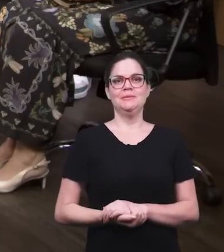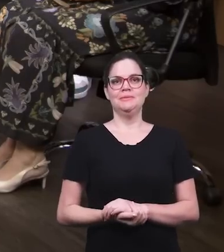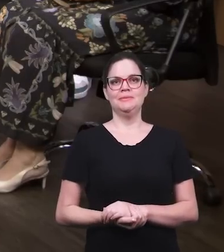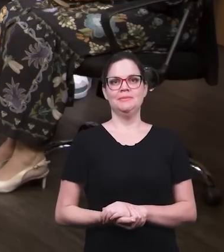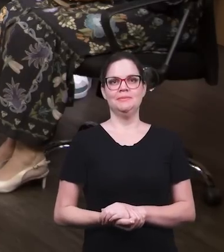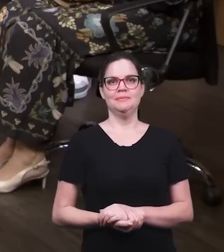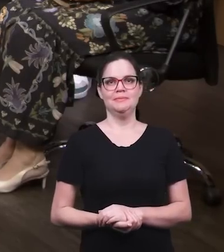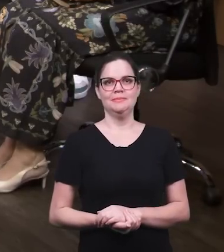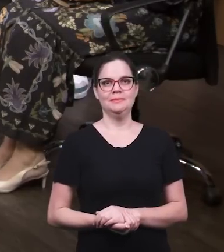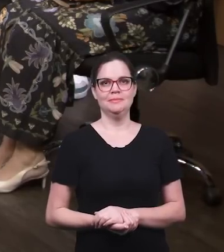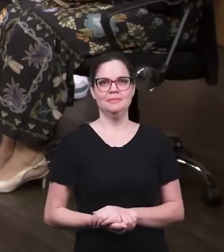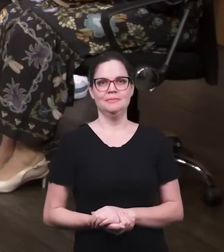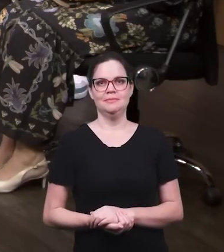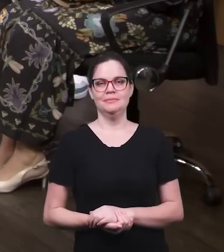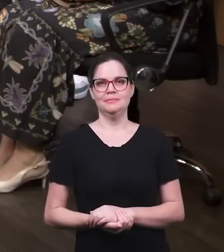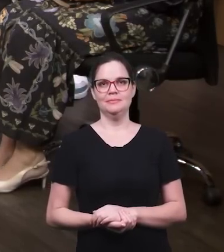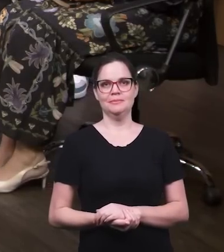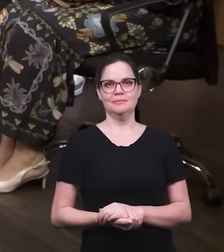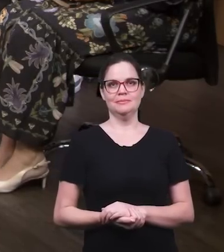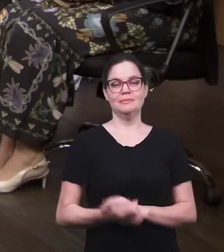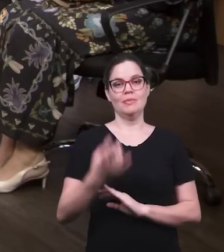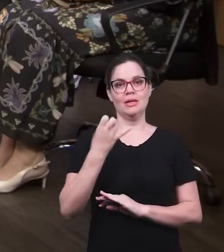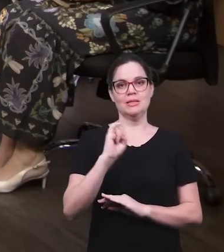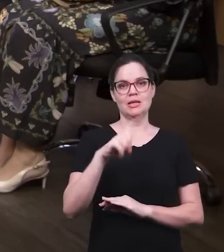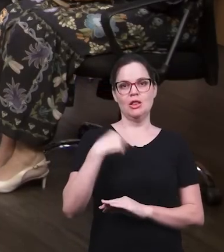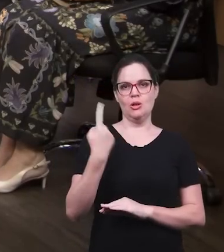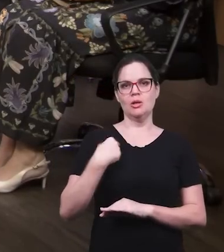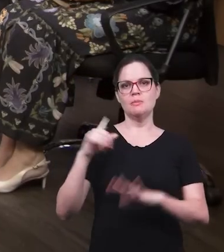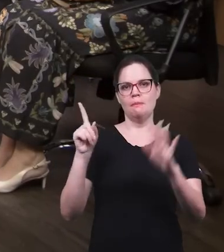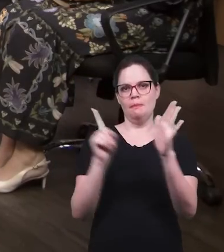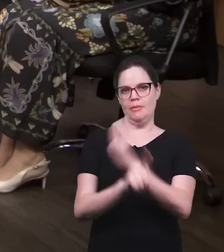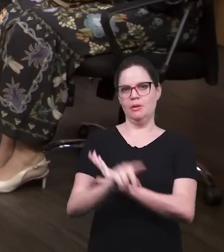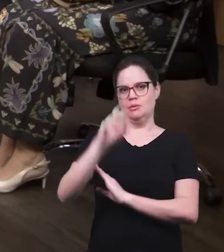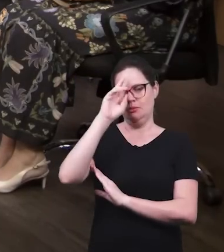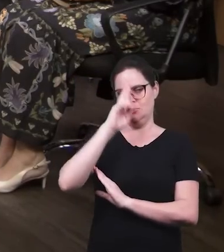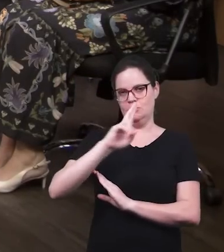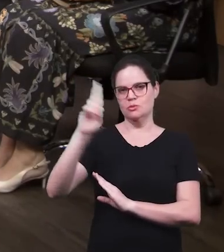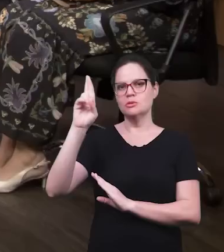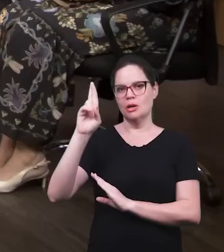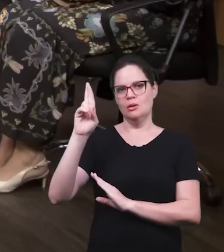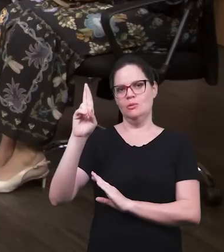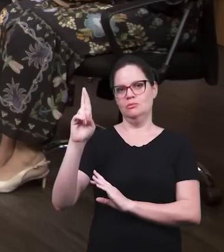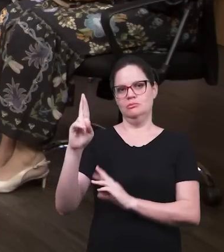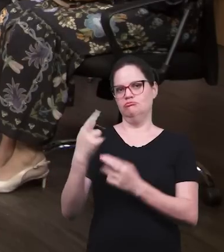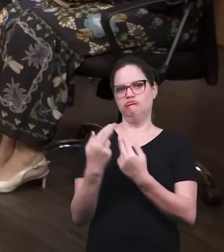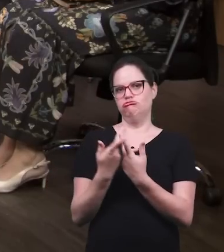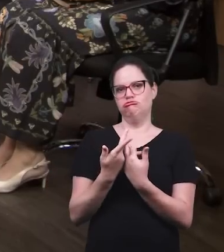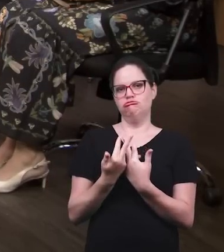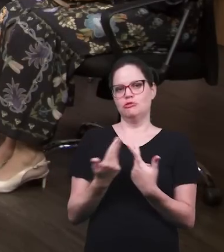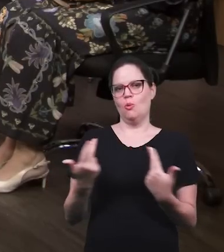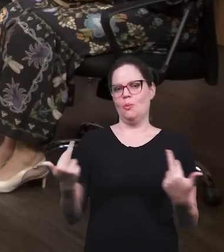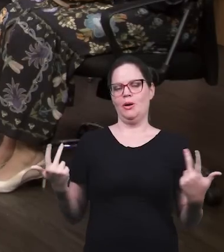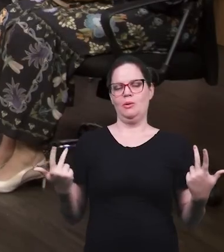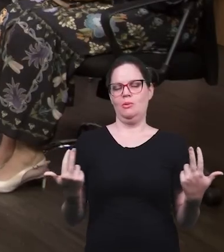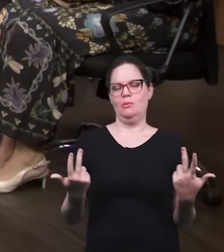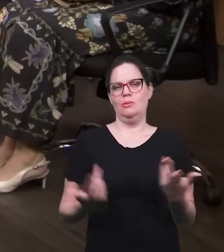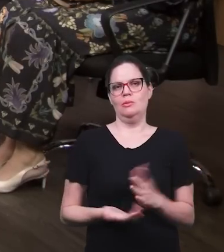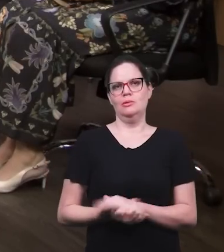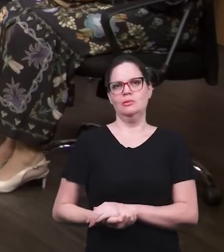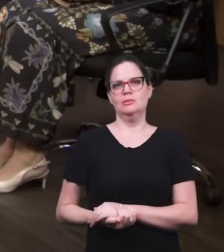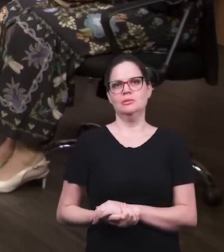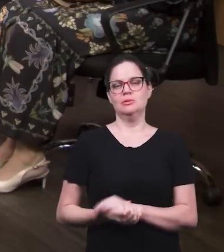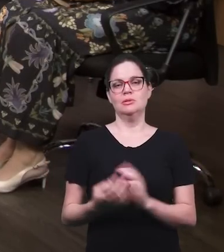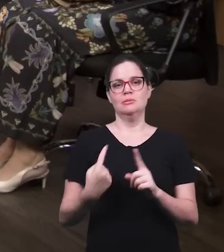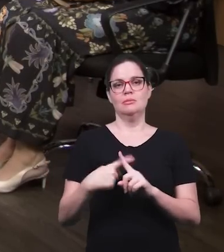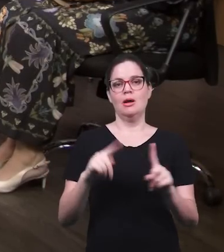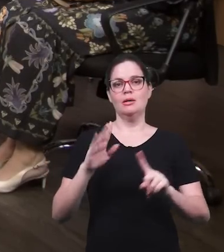pergunta, ela começa assim: quando nós perguntamos ao Senhor algo ou alguma